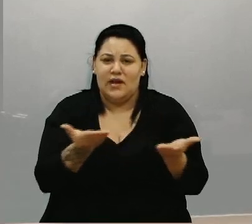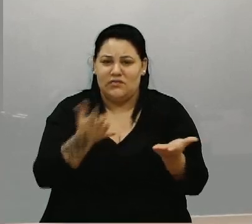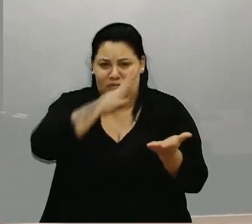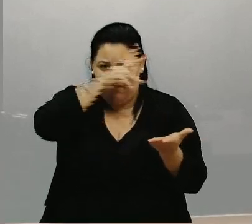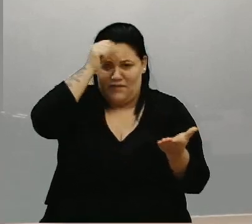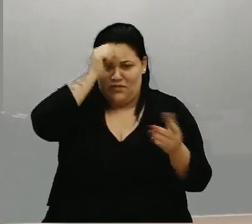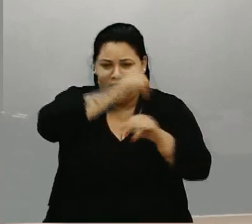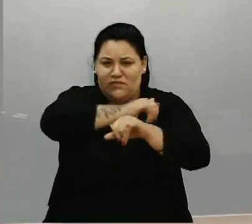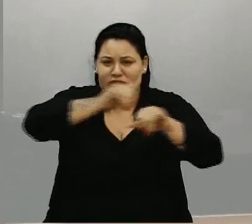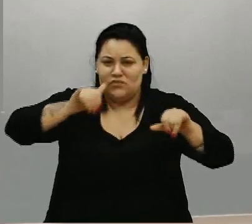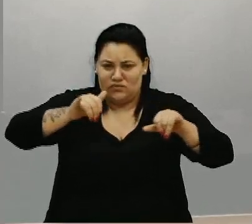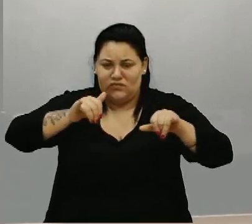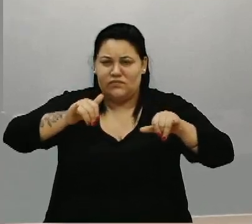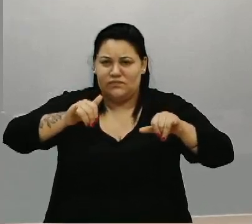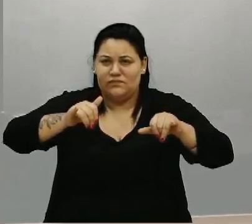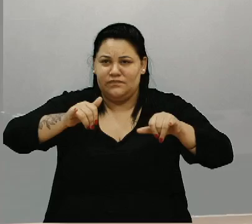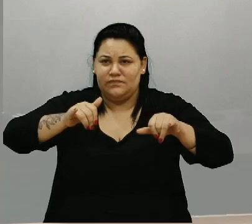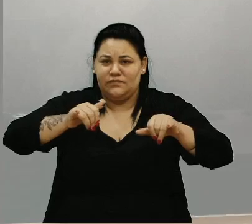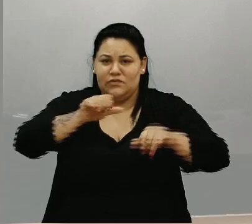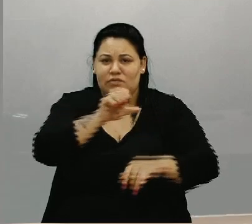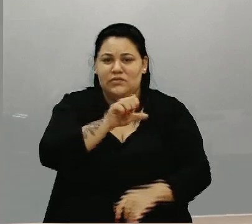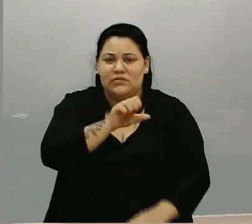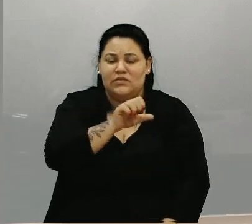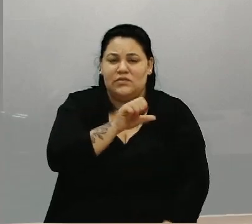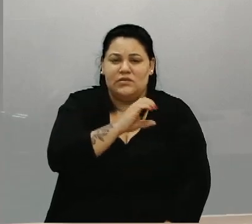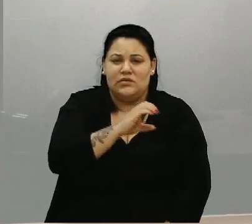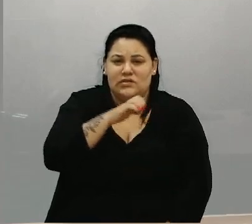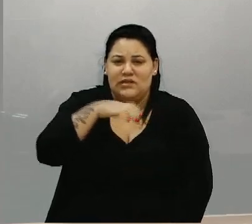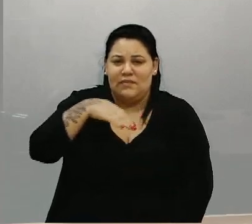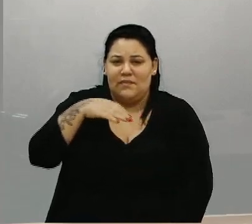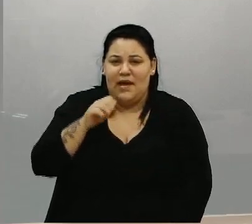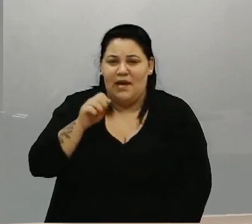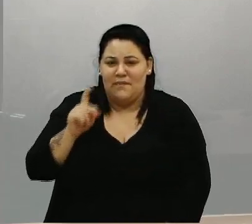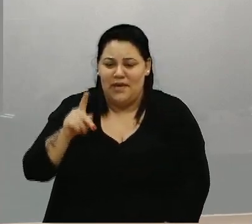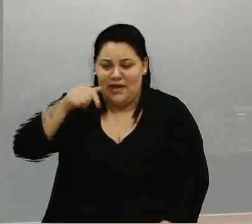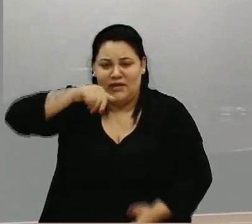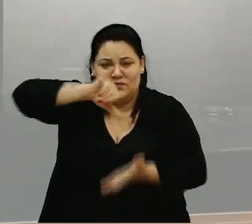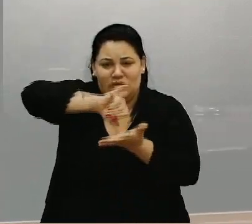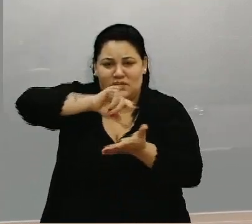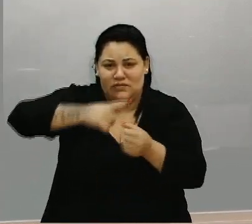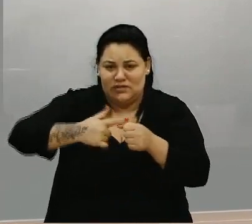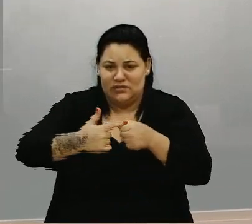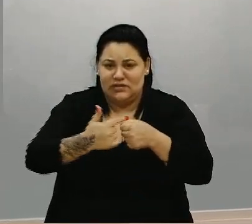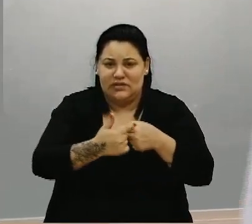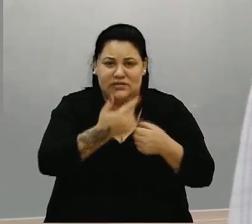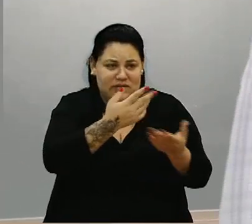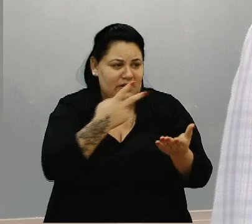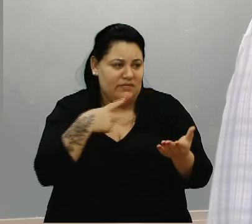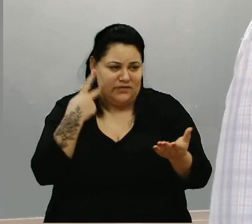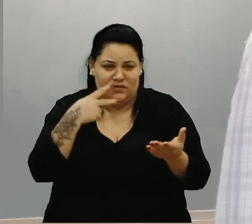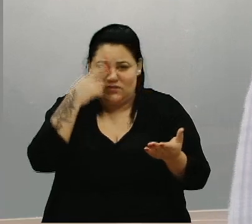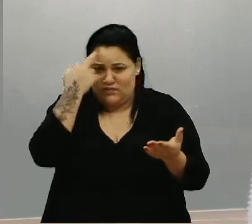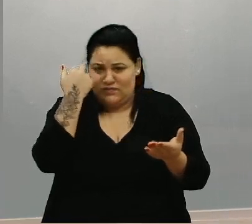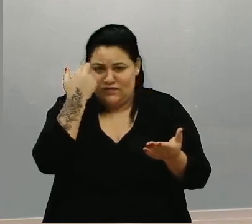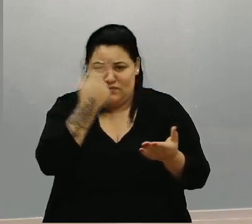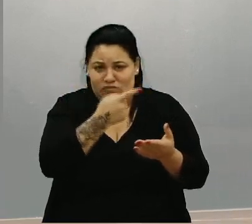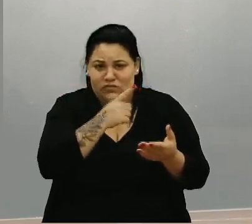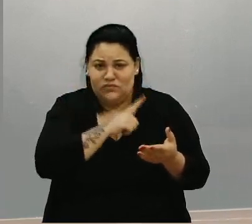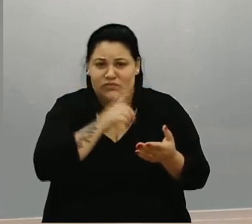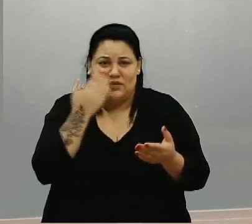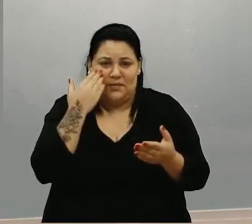anunciou o CEMAP aqui no centro da cidade, vereador Rafael Bueno, o senhor tem relação com a